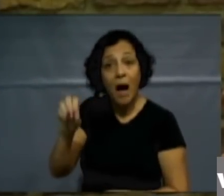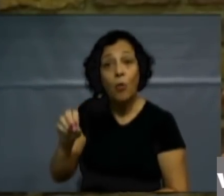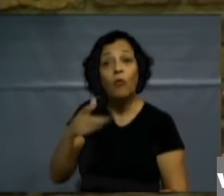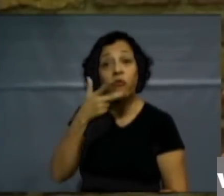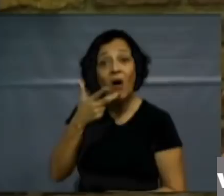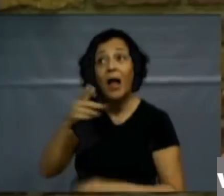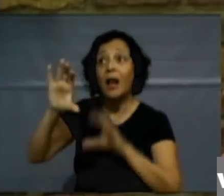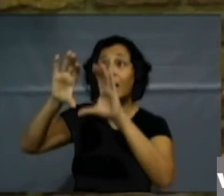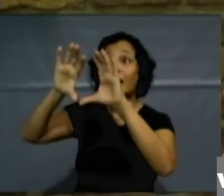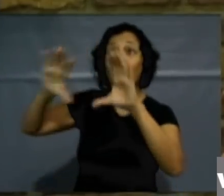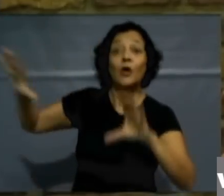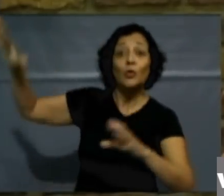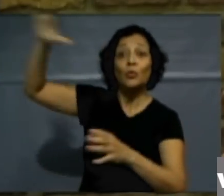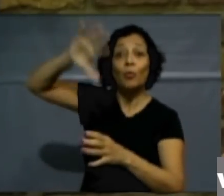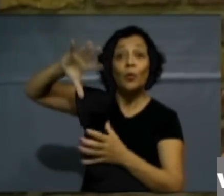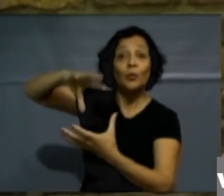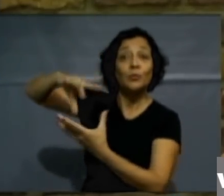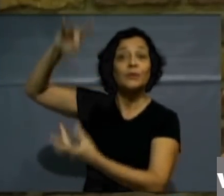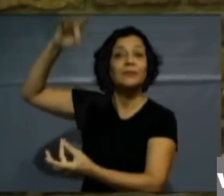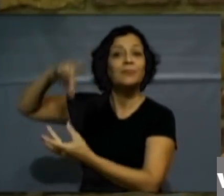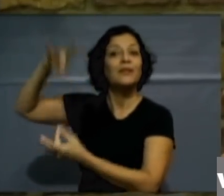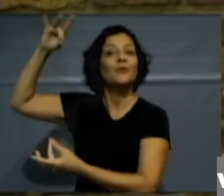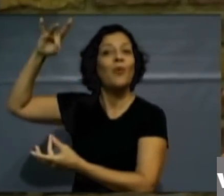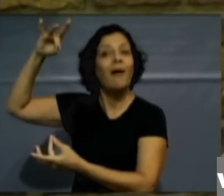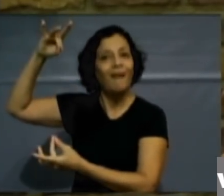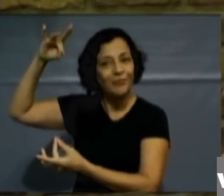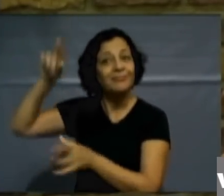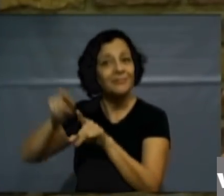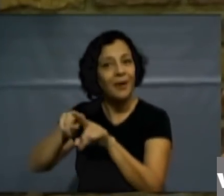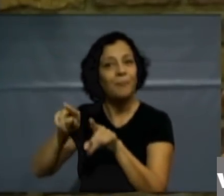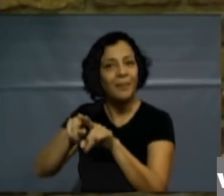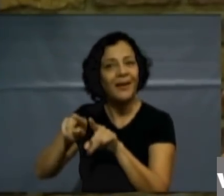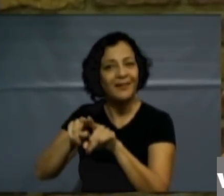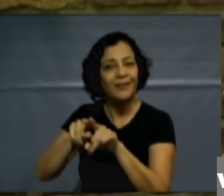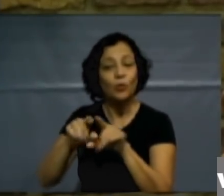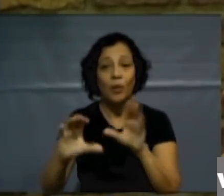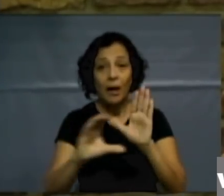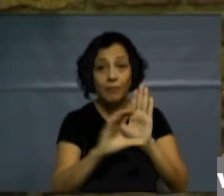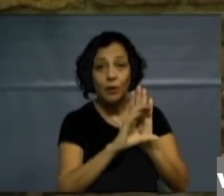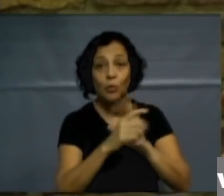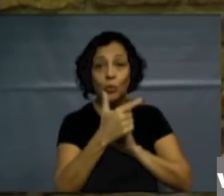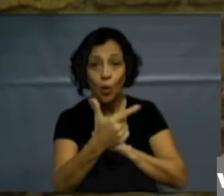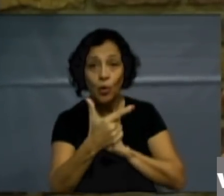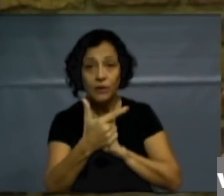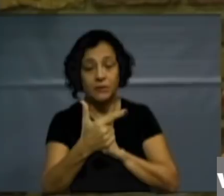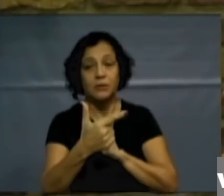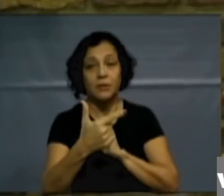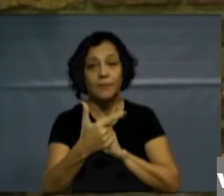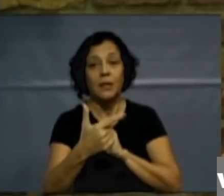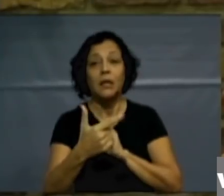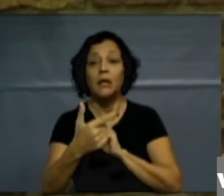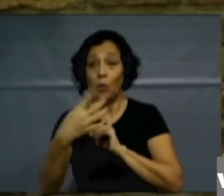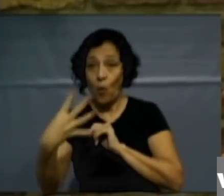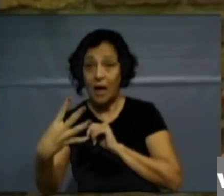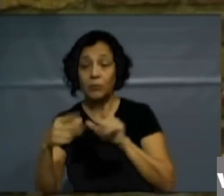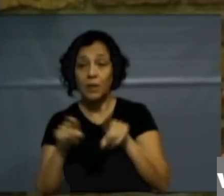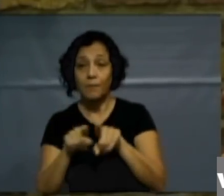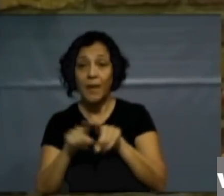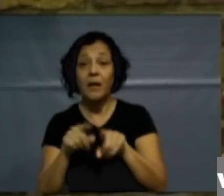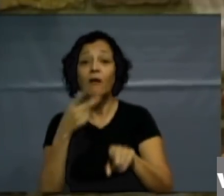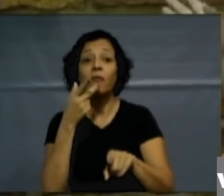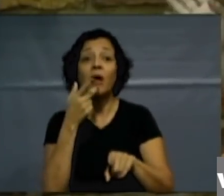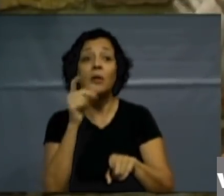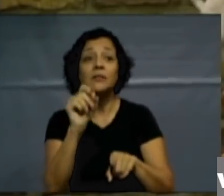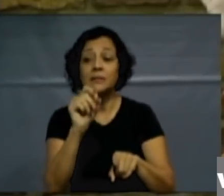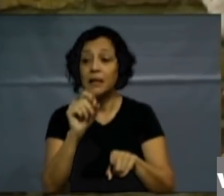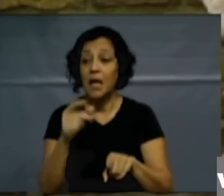andanças. Tanto que na sua segunda carta aos Coríntios, no capítulo 12, versículo 2 e 4, ele vai colocar exatamente o seguinte: um homem foi alçado